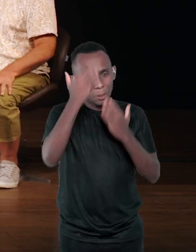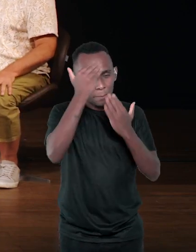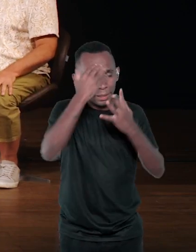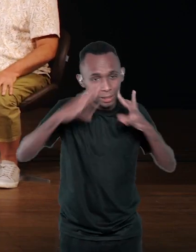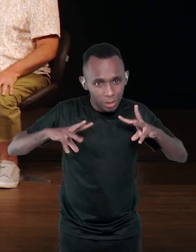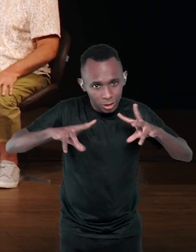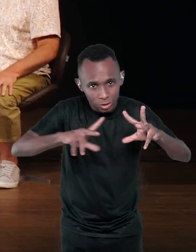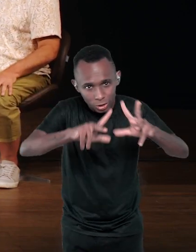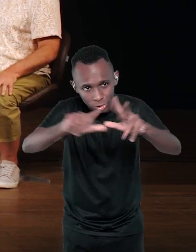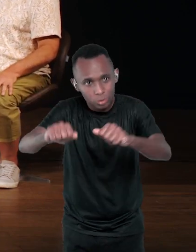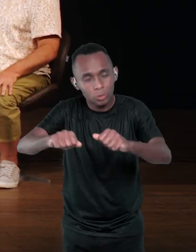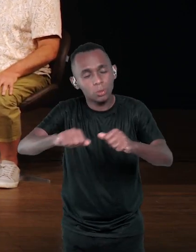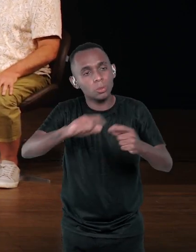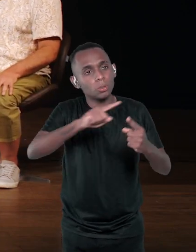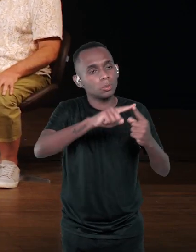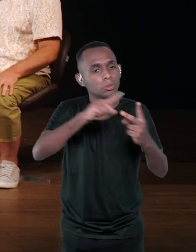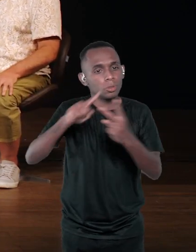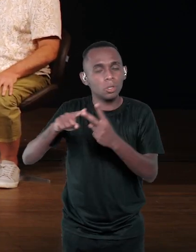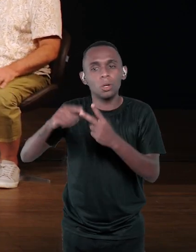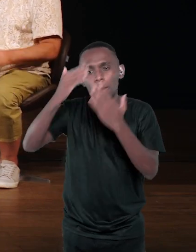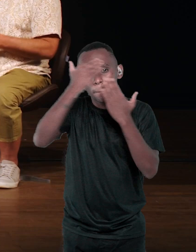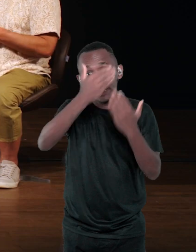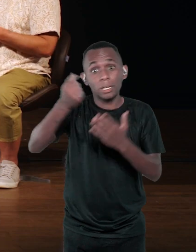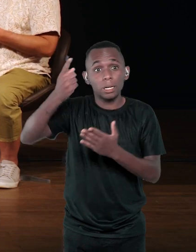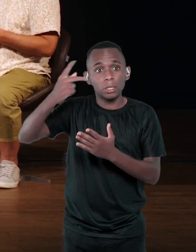Obrigado a todos, obrigado, Silvana. Zeca está